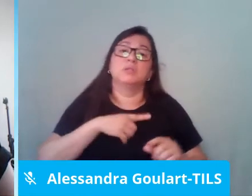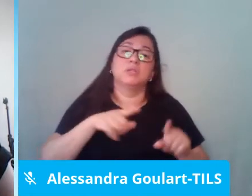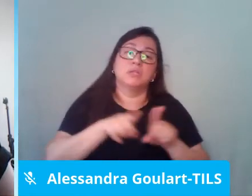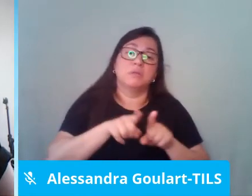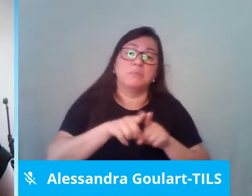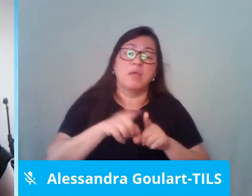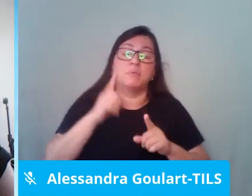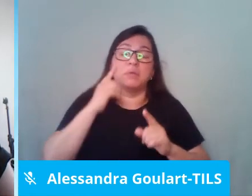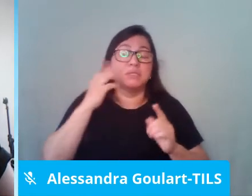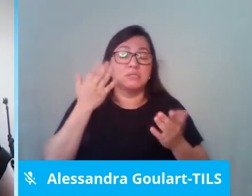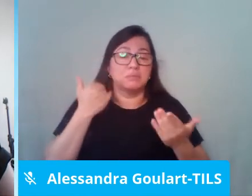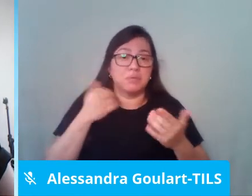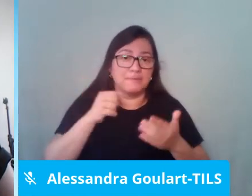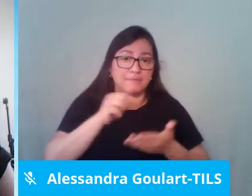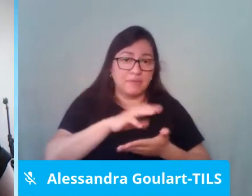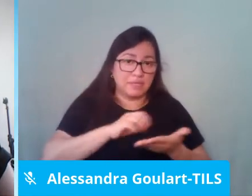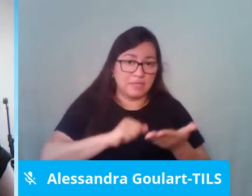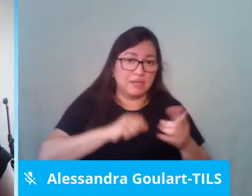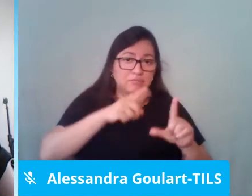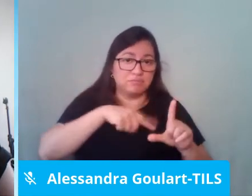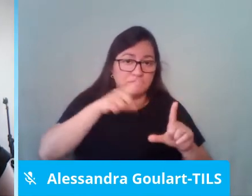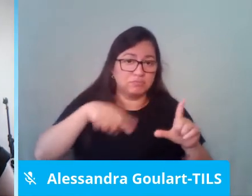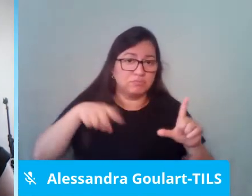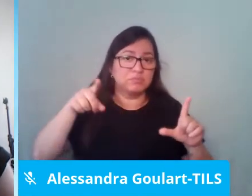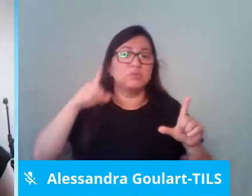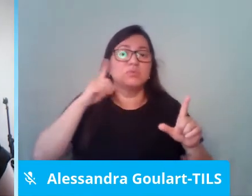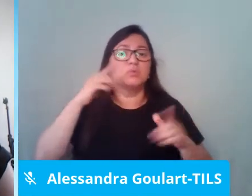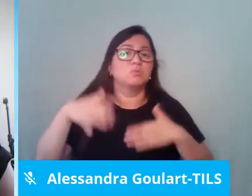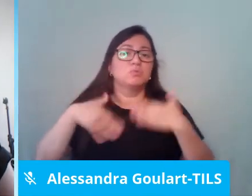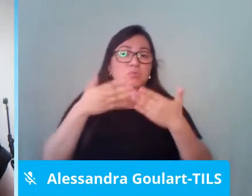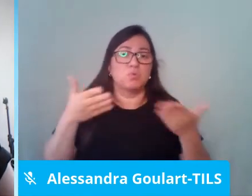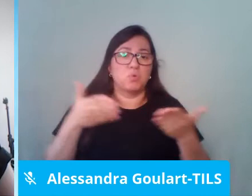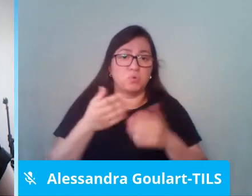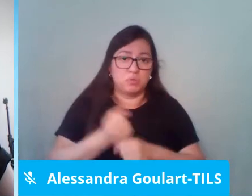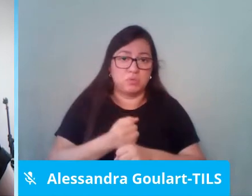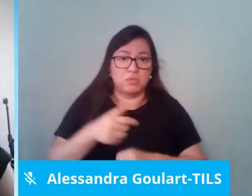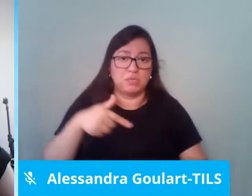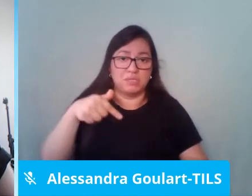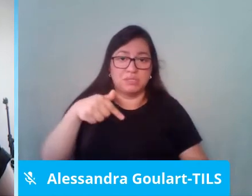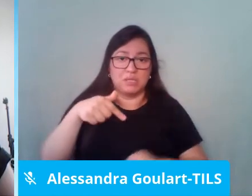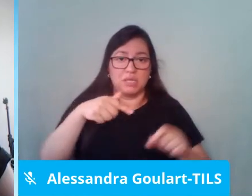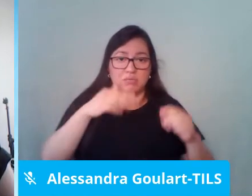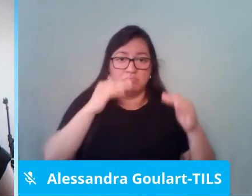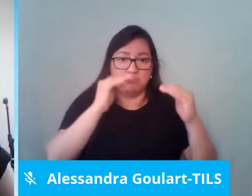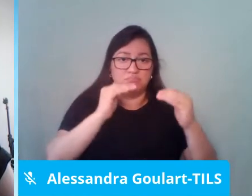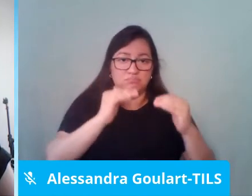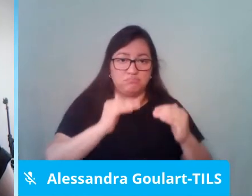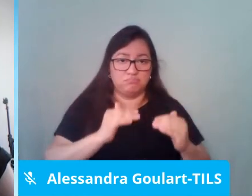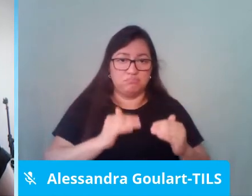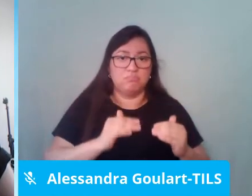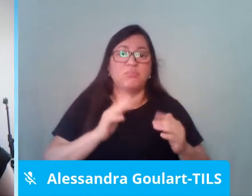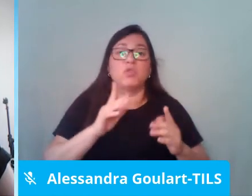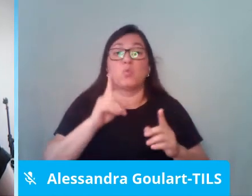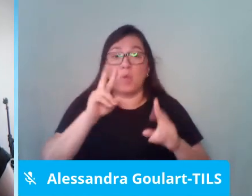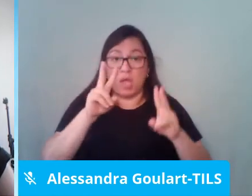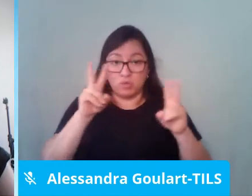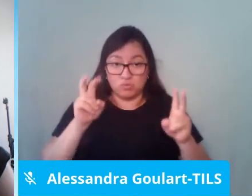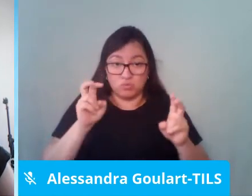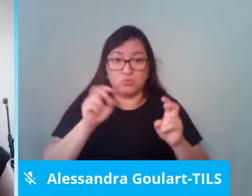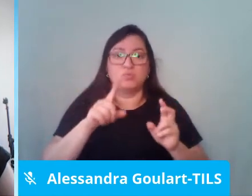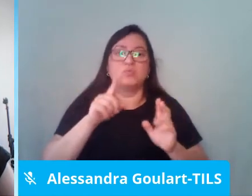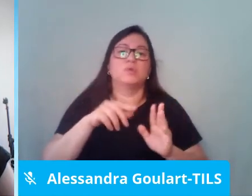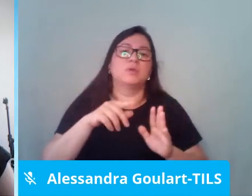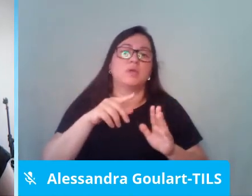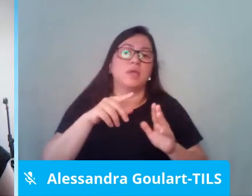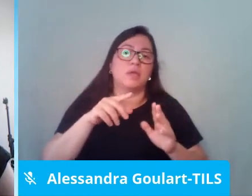desempenho. Nesse ano, a gente tem 7 indicadores de desempenho, e um deles é a questão do pré-natal. Só que o